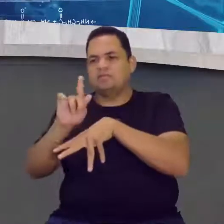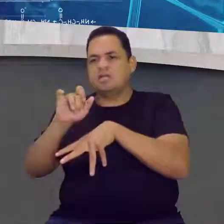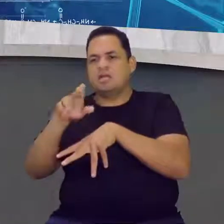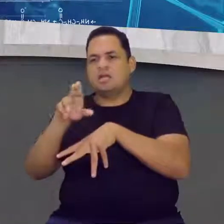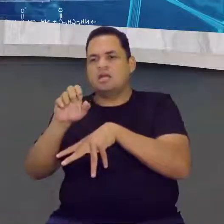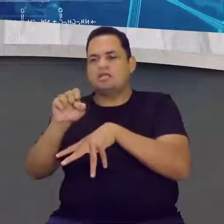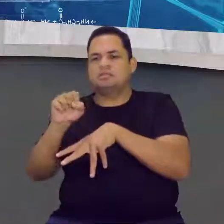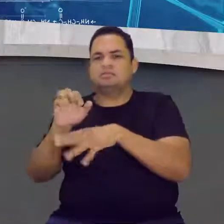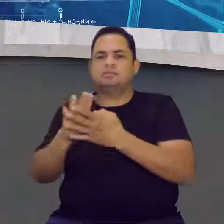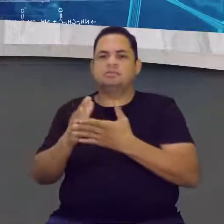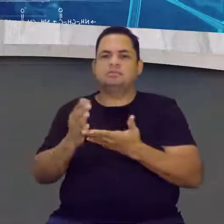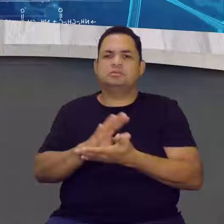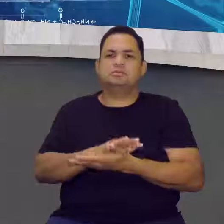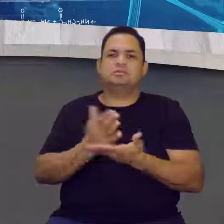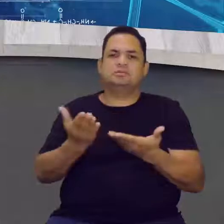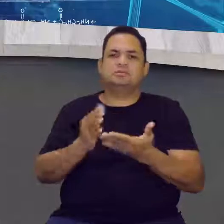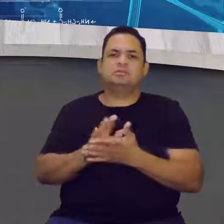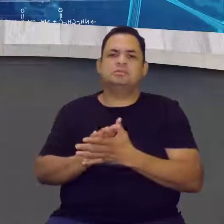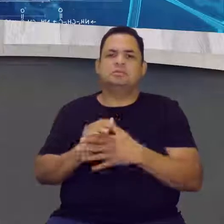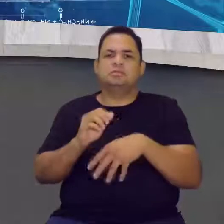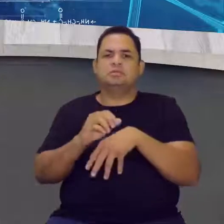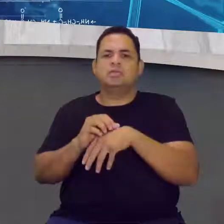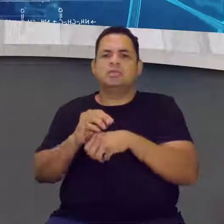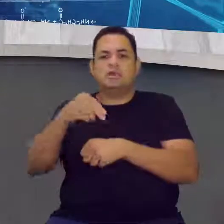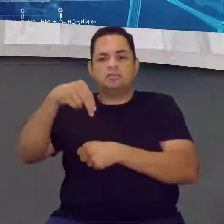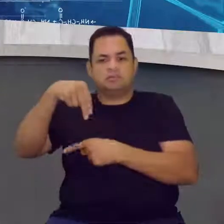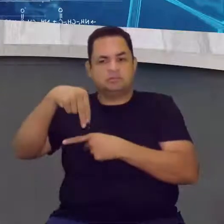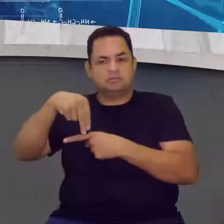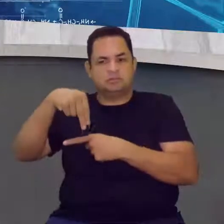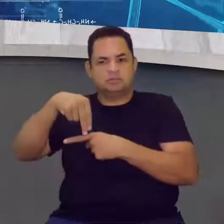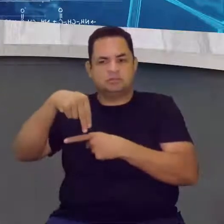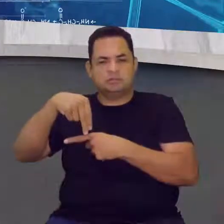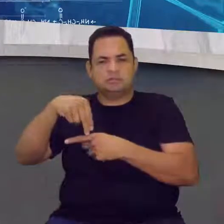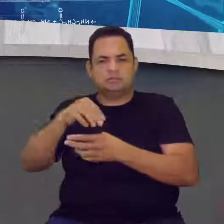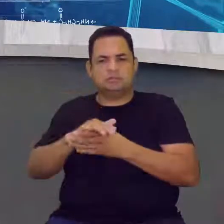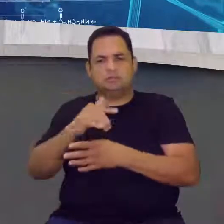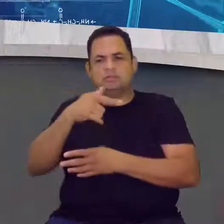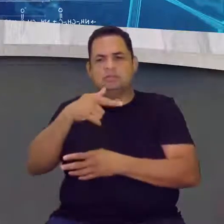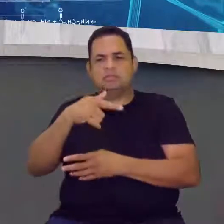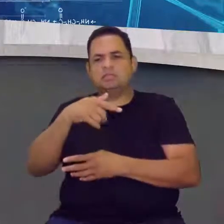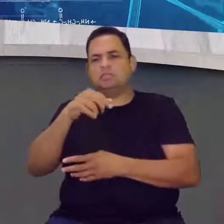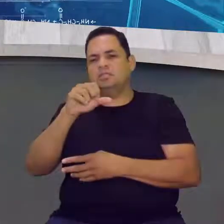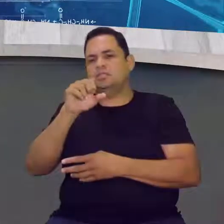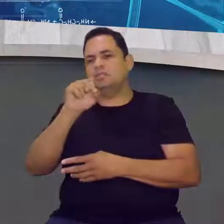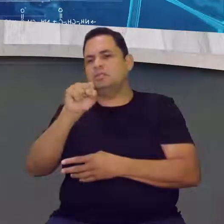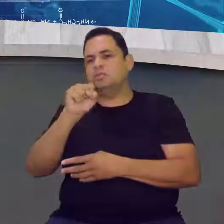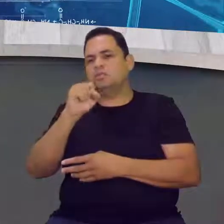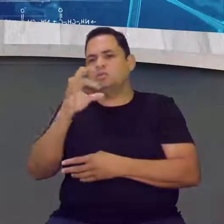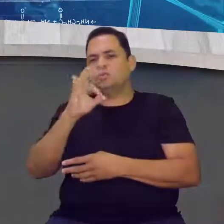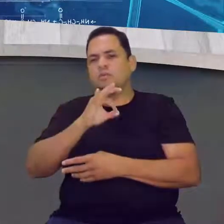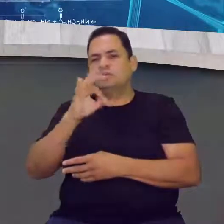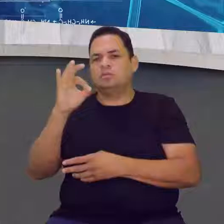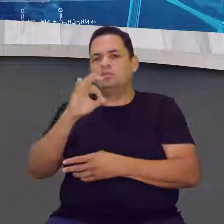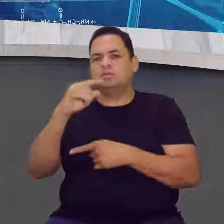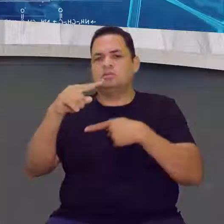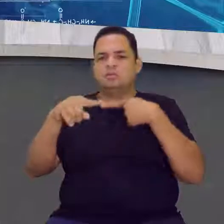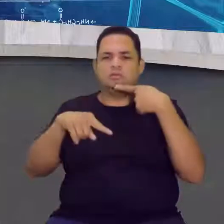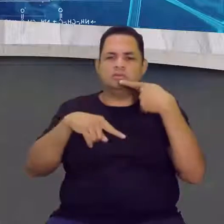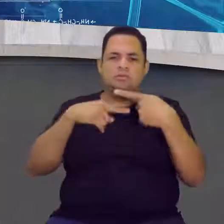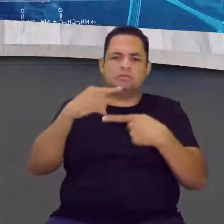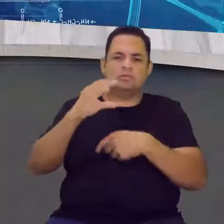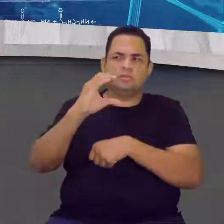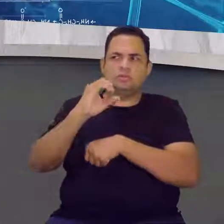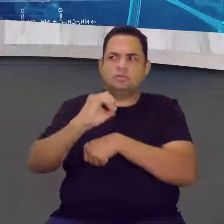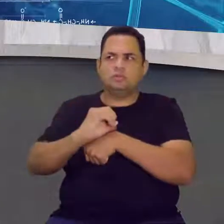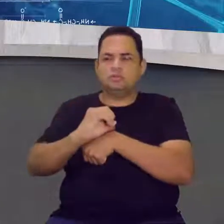sua grande maioria é o gás nitrogênio, com cerca de 78%, seguido do gás